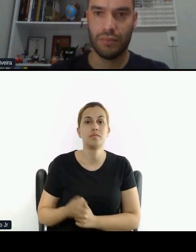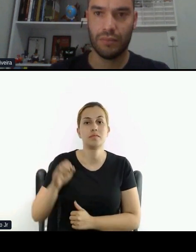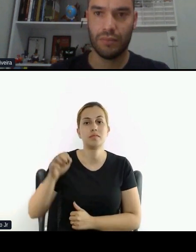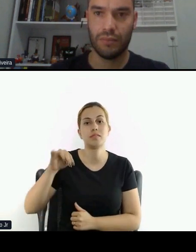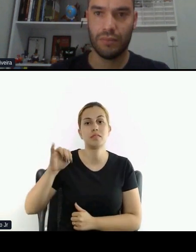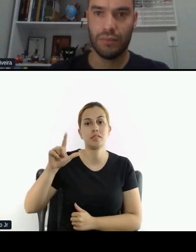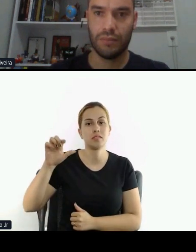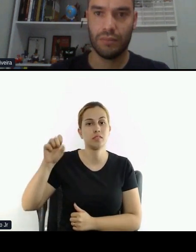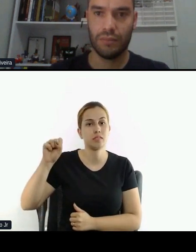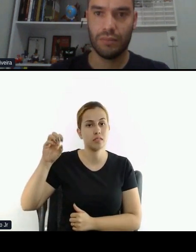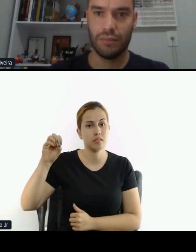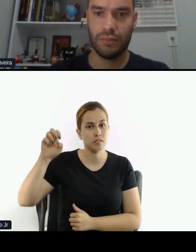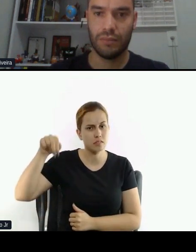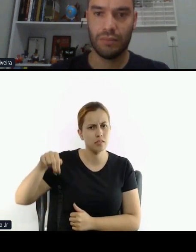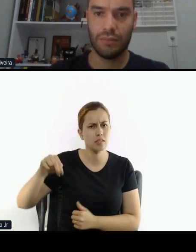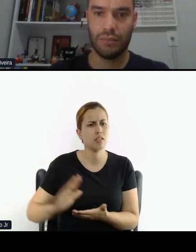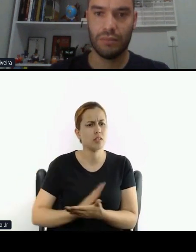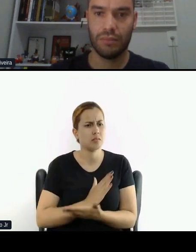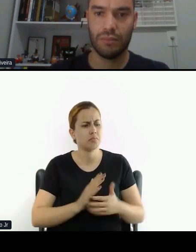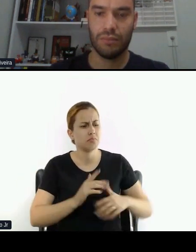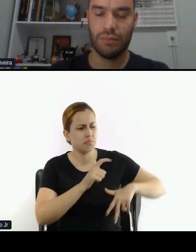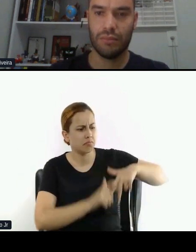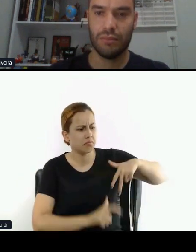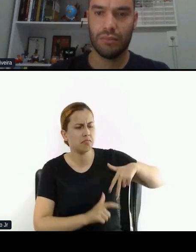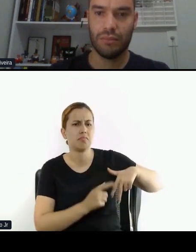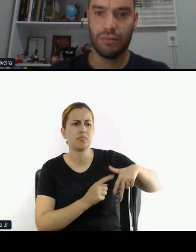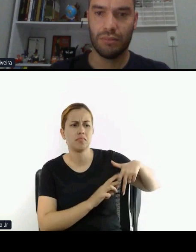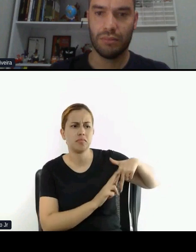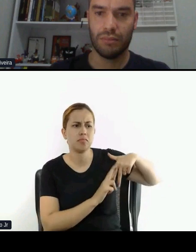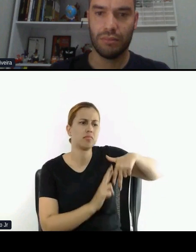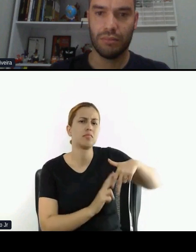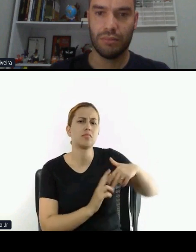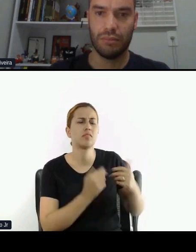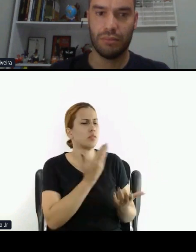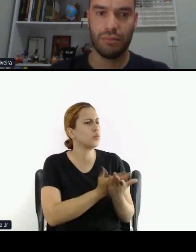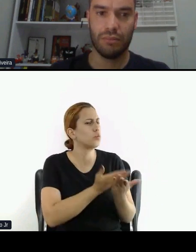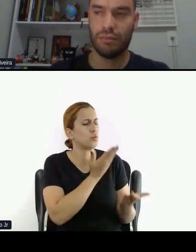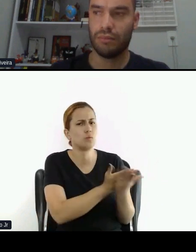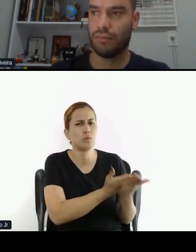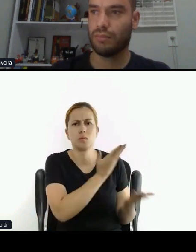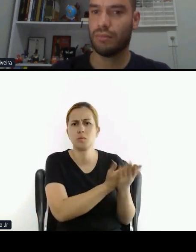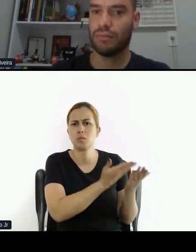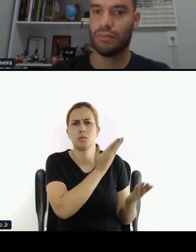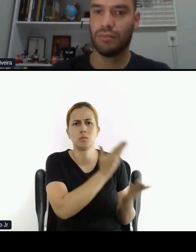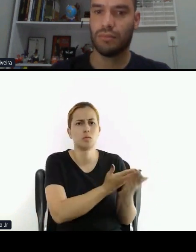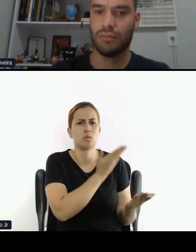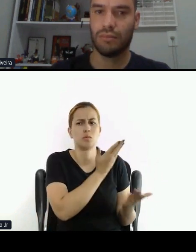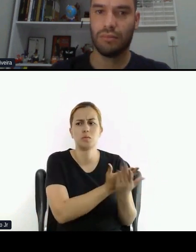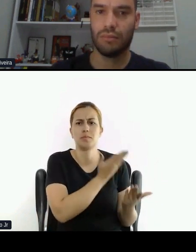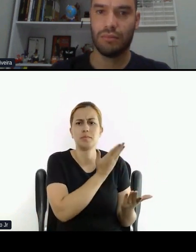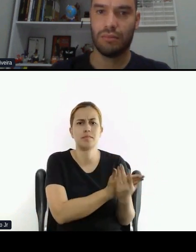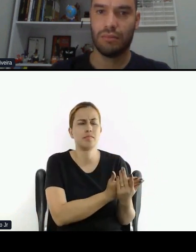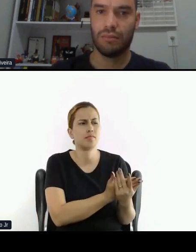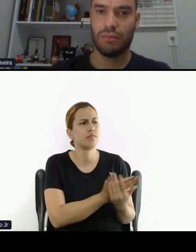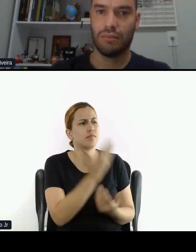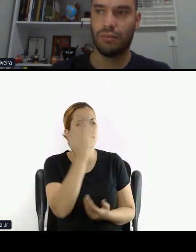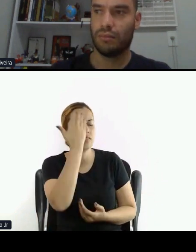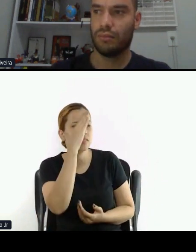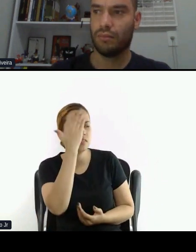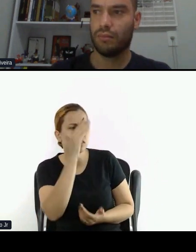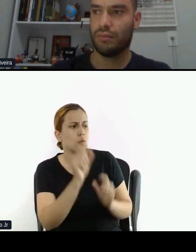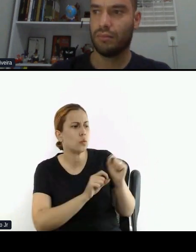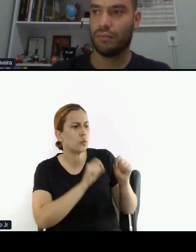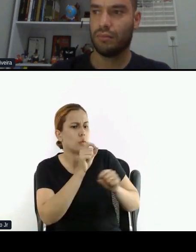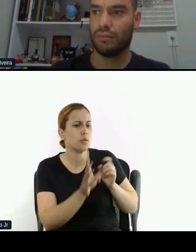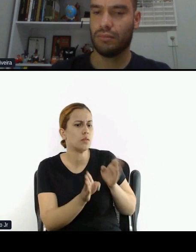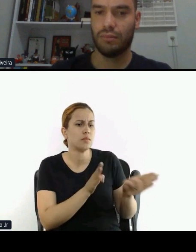também é uma das referências que eu também sempre trago, que eu estudo ali sobre isso. Quando eu comecei também a entender o que é acessibilidade, aprendi muito